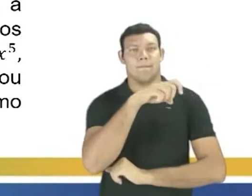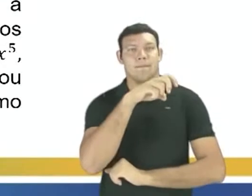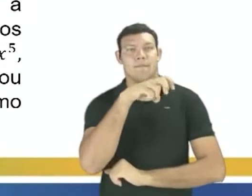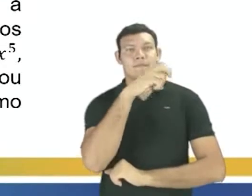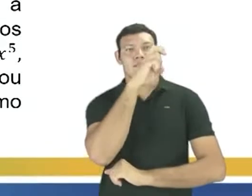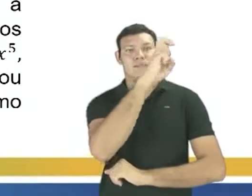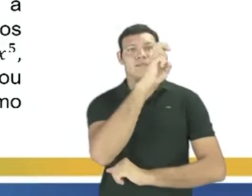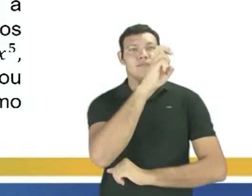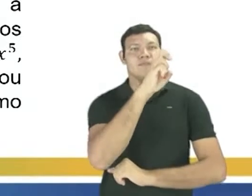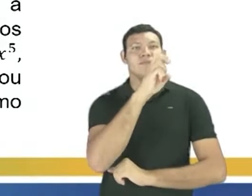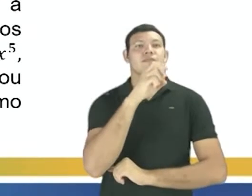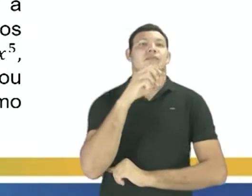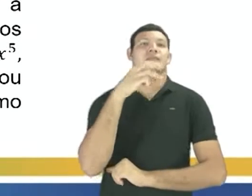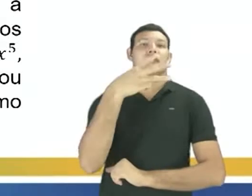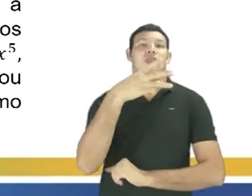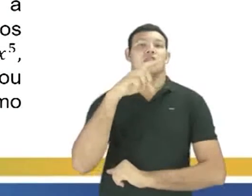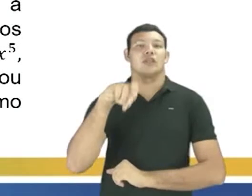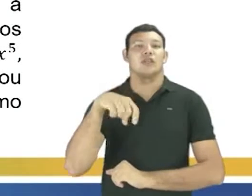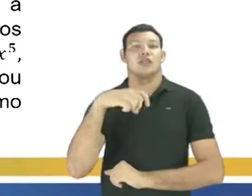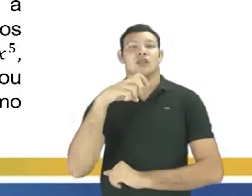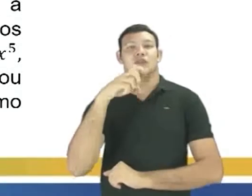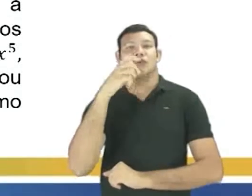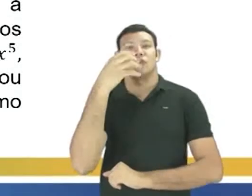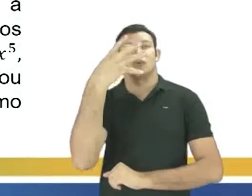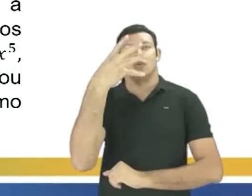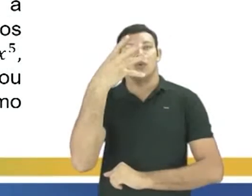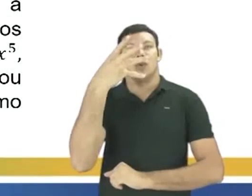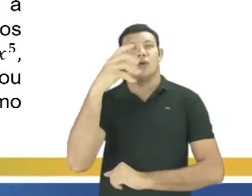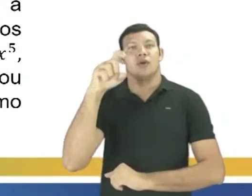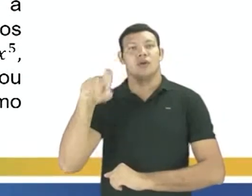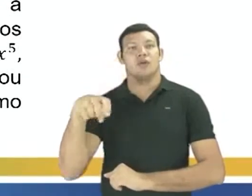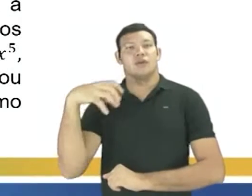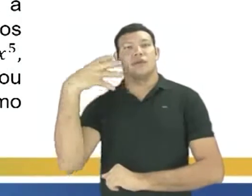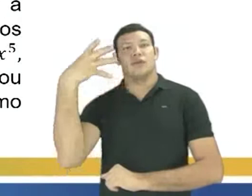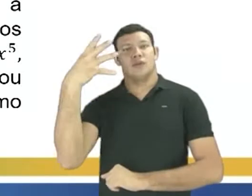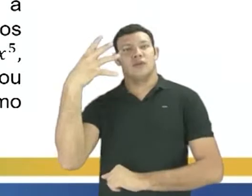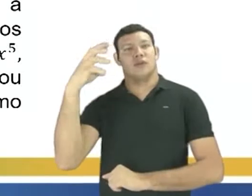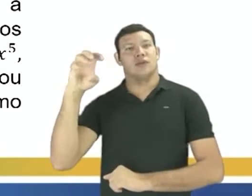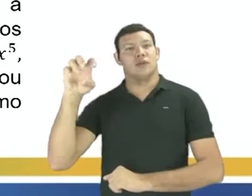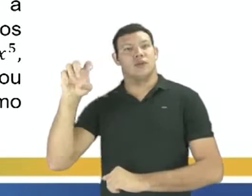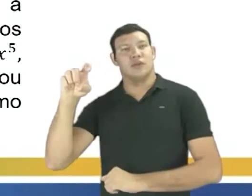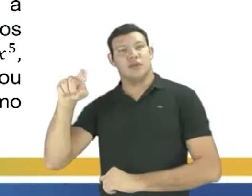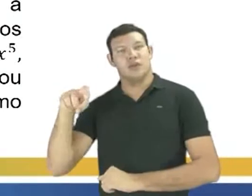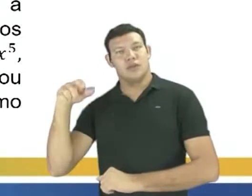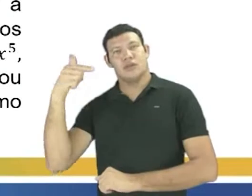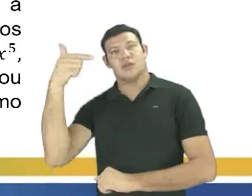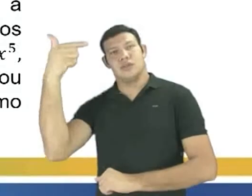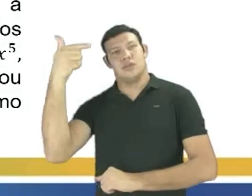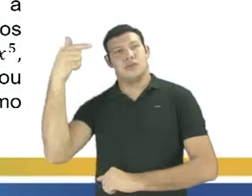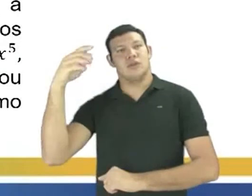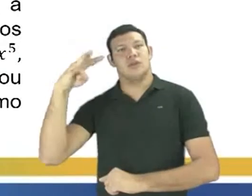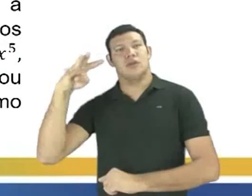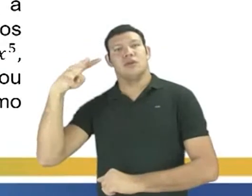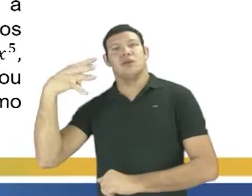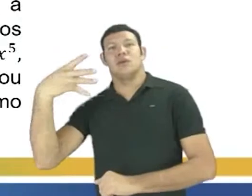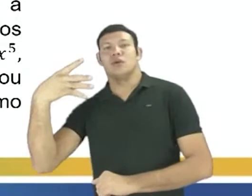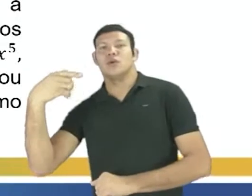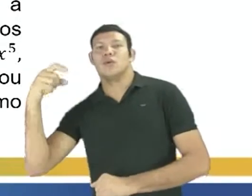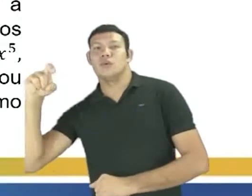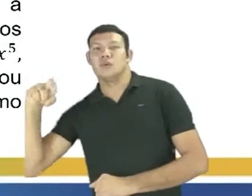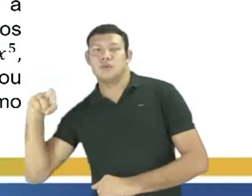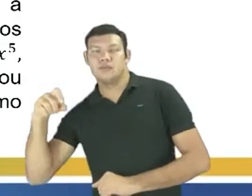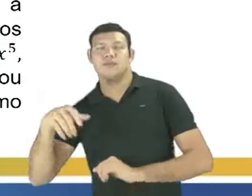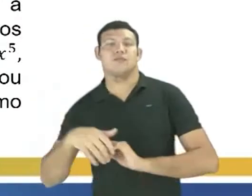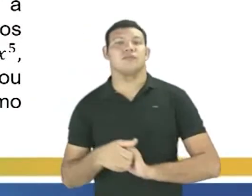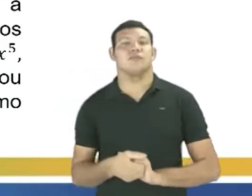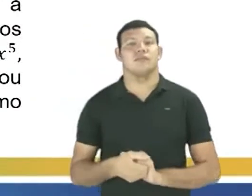ao cubo, menos x ao quadrado, o 4x e o 8, que são os termos do polinômio, ou